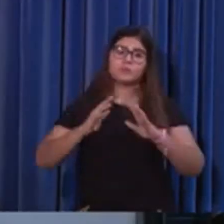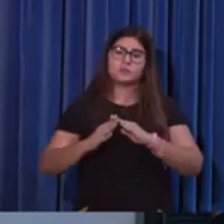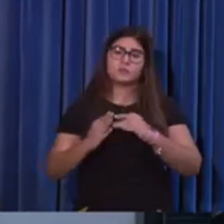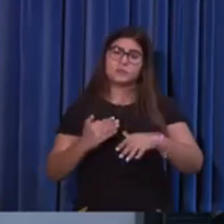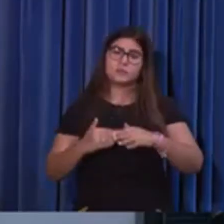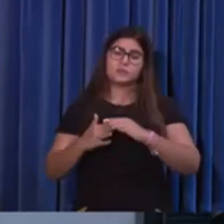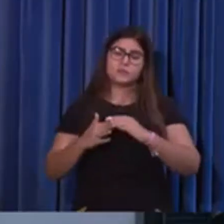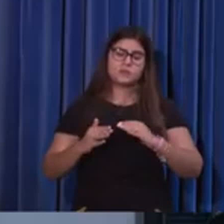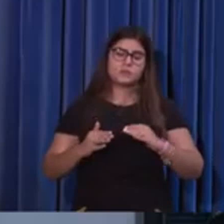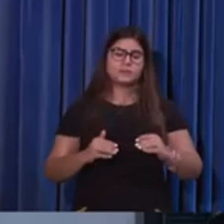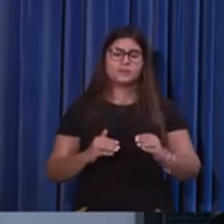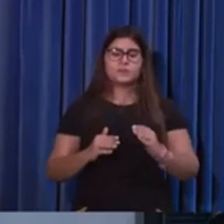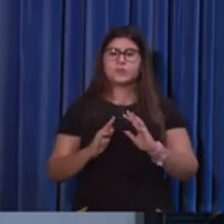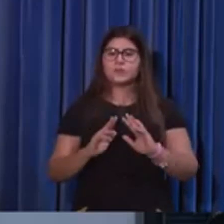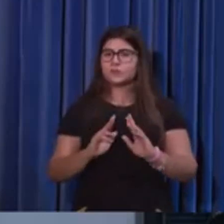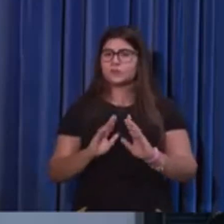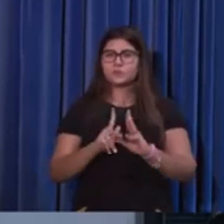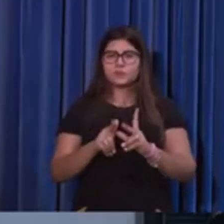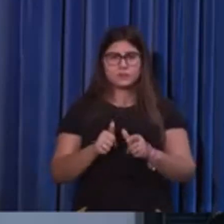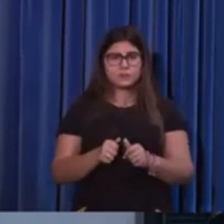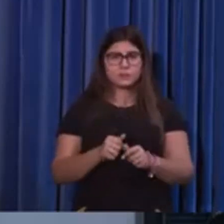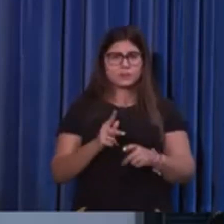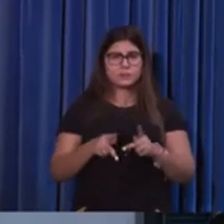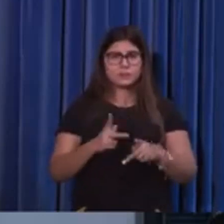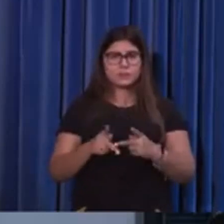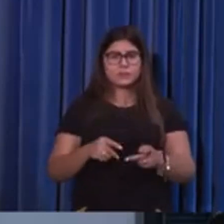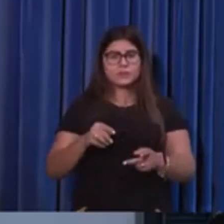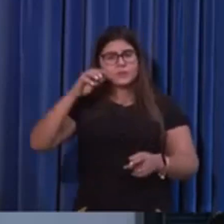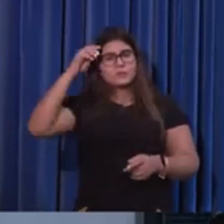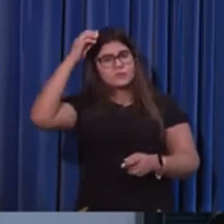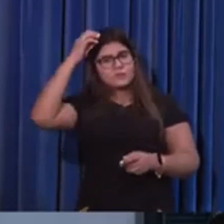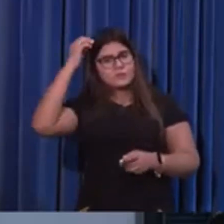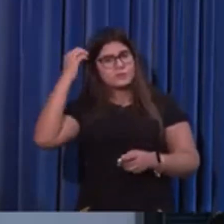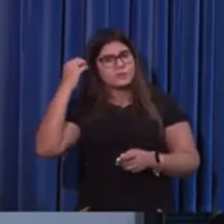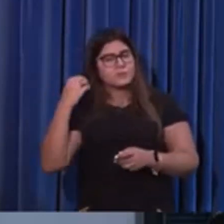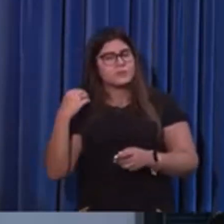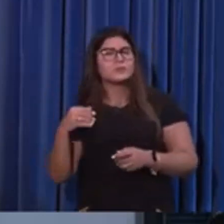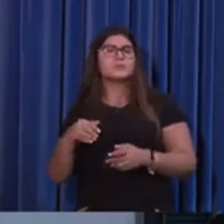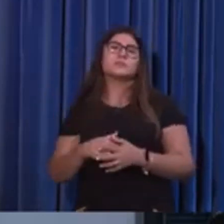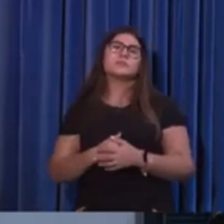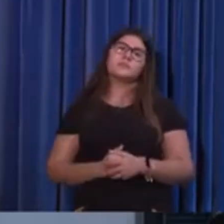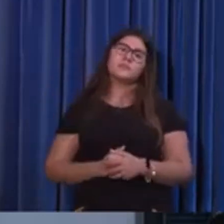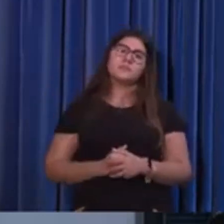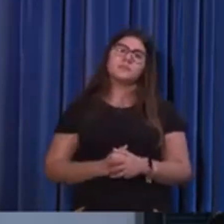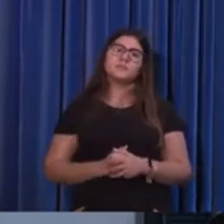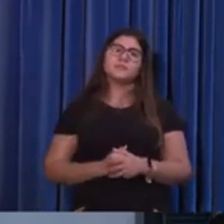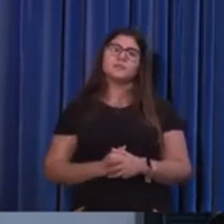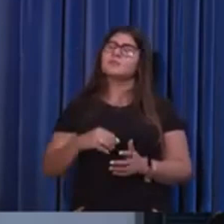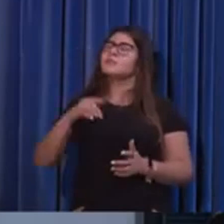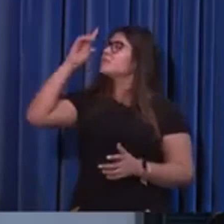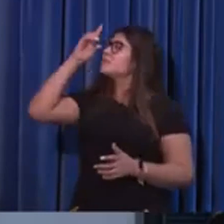muito bem quantos fios de cabelo há em minha cabeça, embora estejam diminuindo, mas